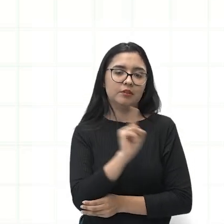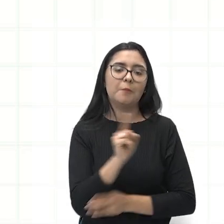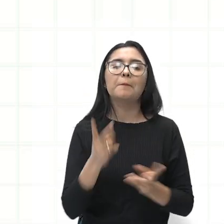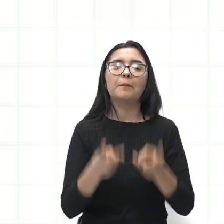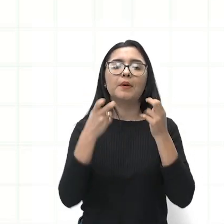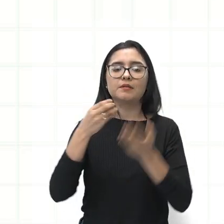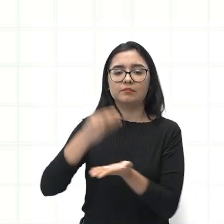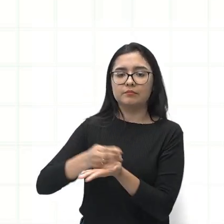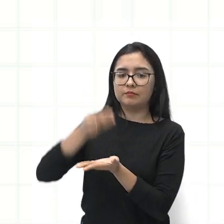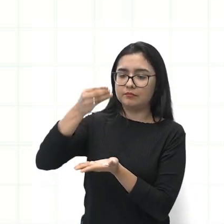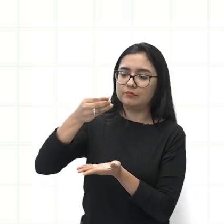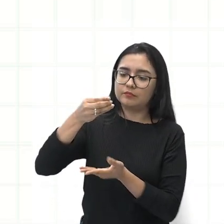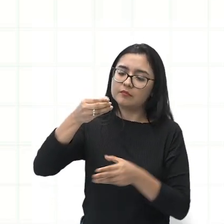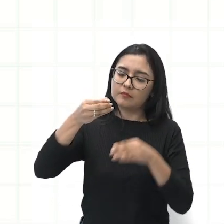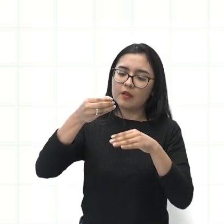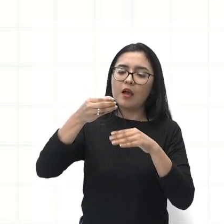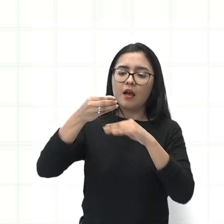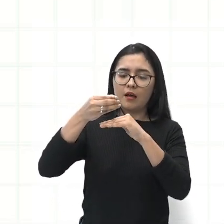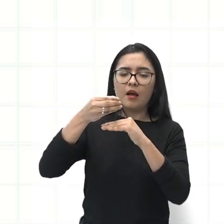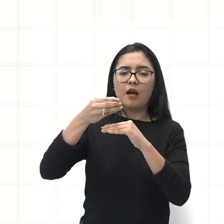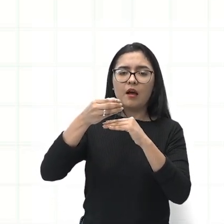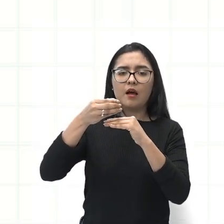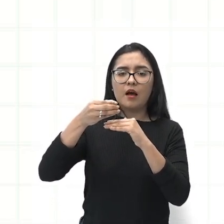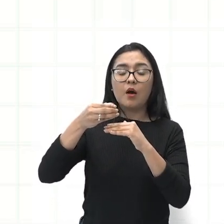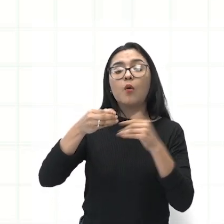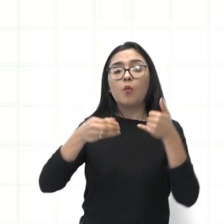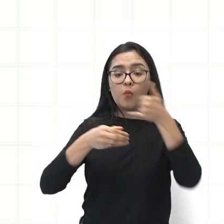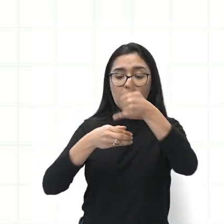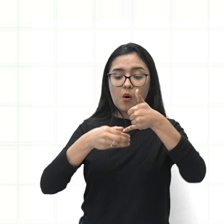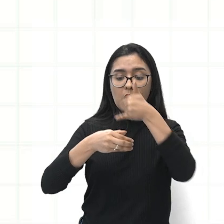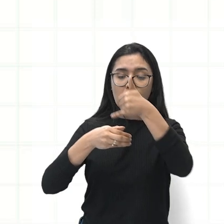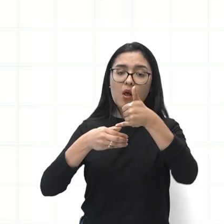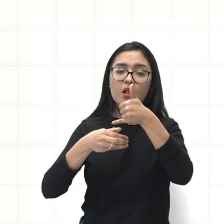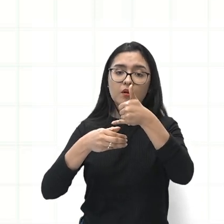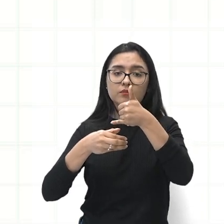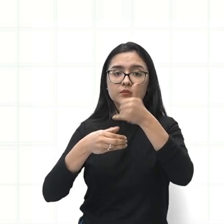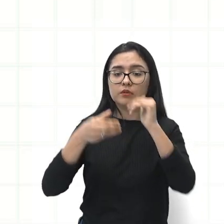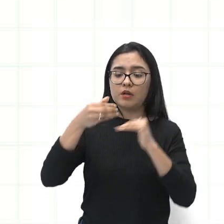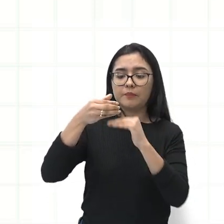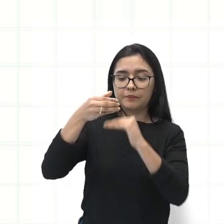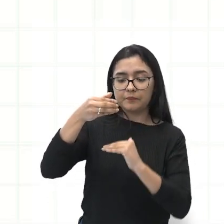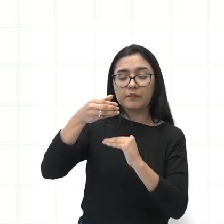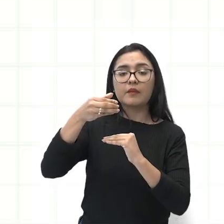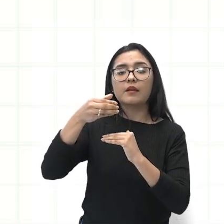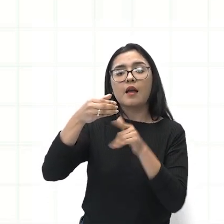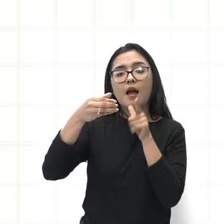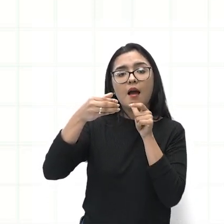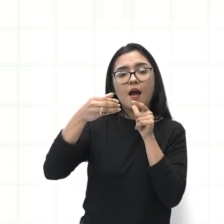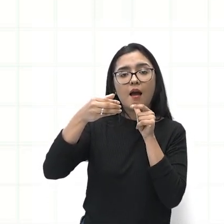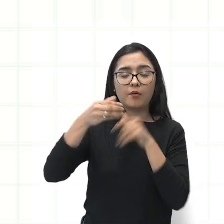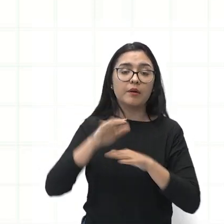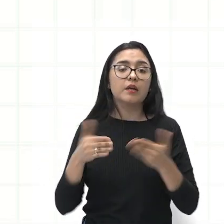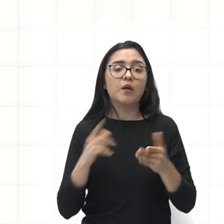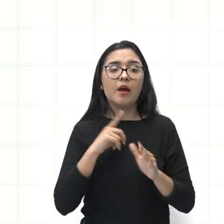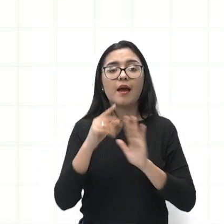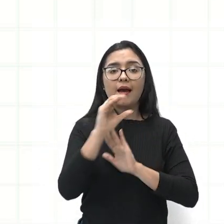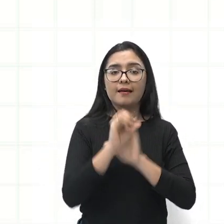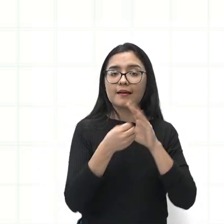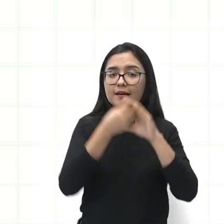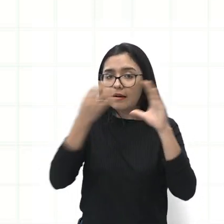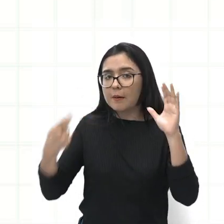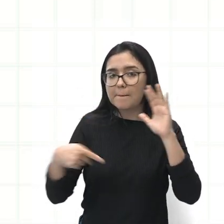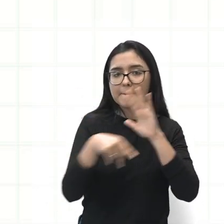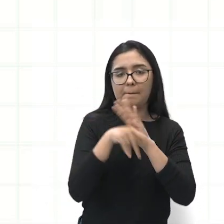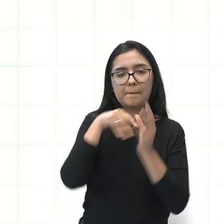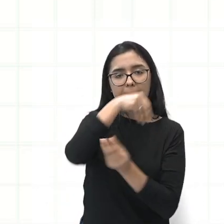está a água e aonde está o óleo. E com isso, é a característica